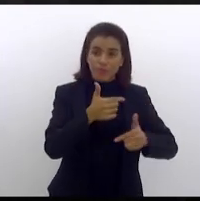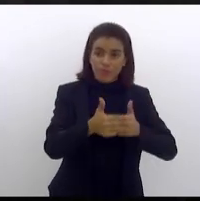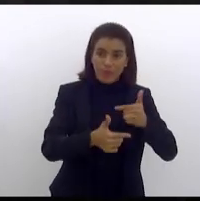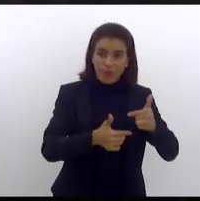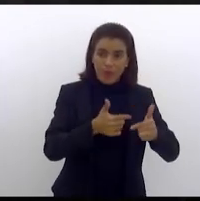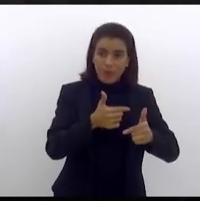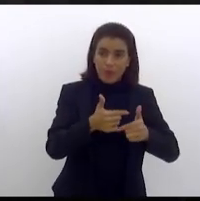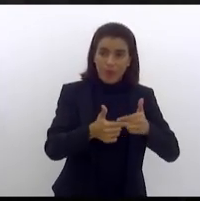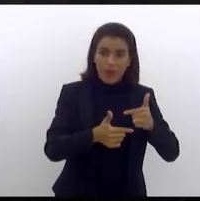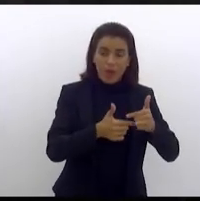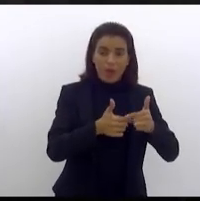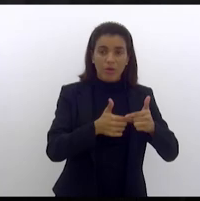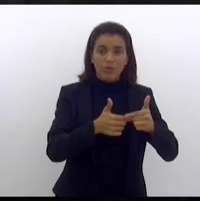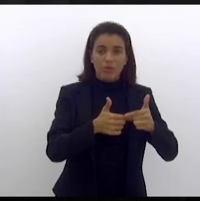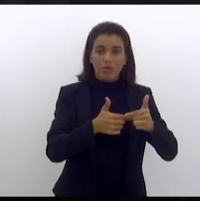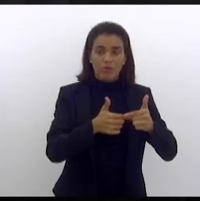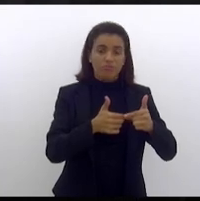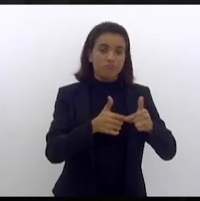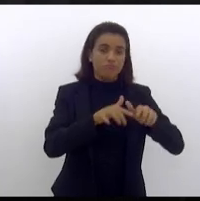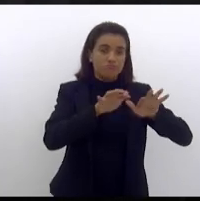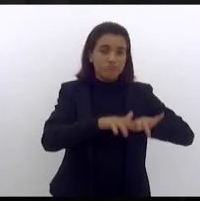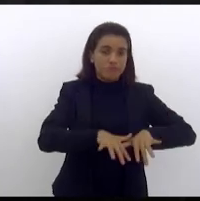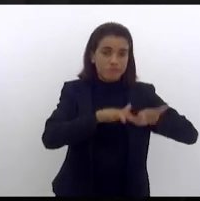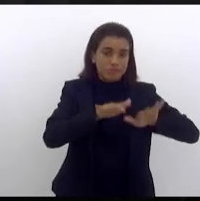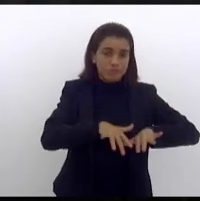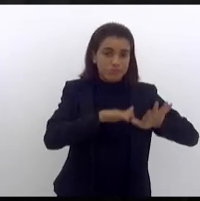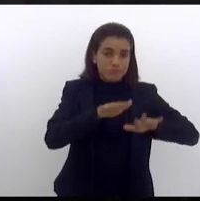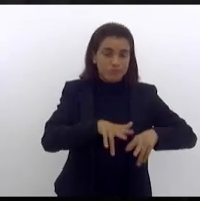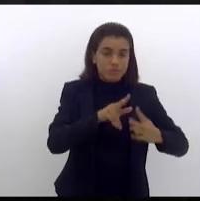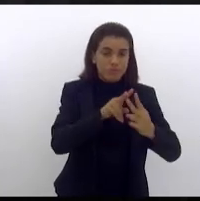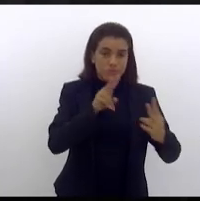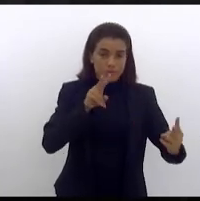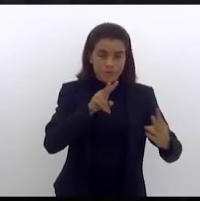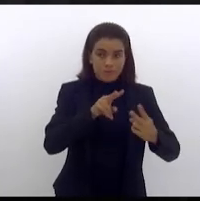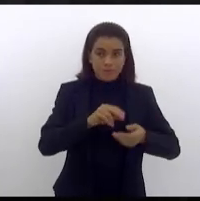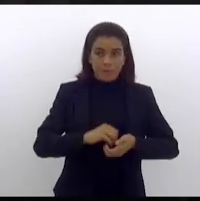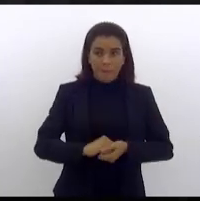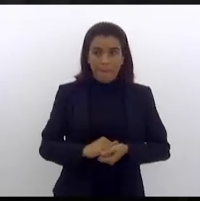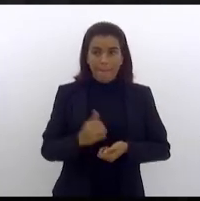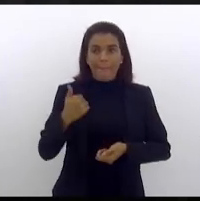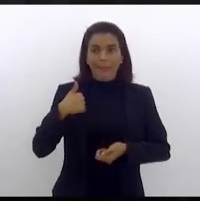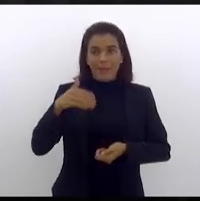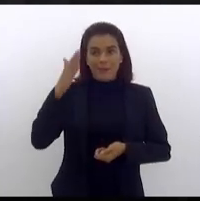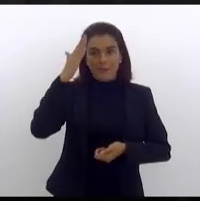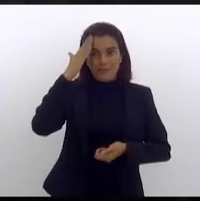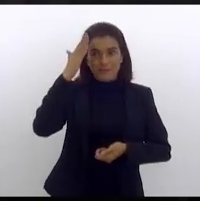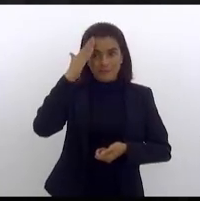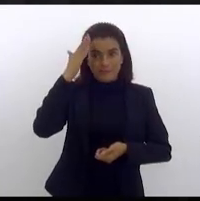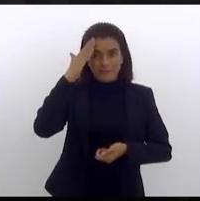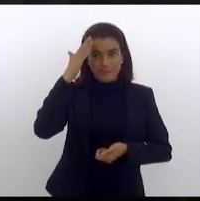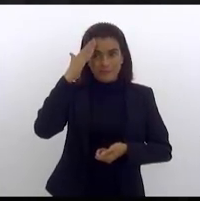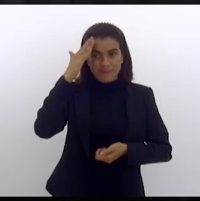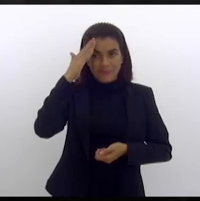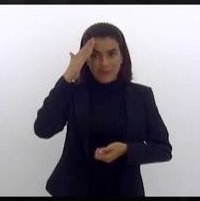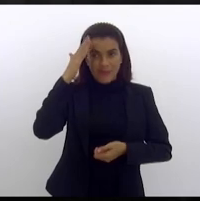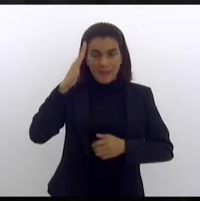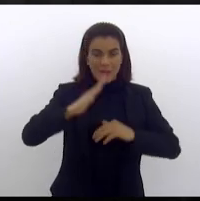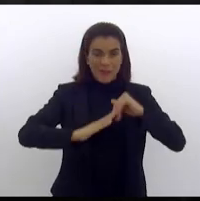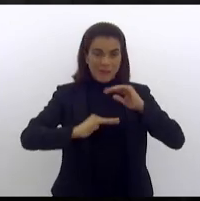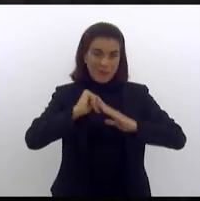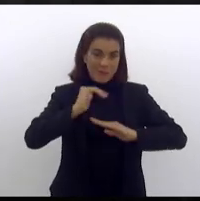seja de forma digital pela internet como sei que é a prática de